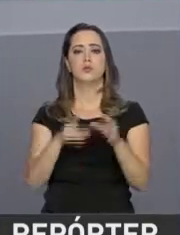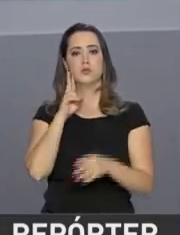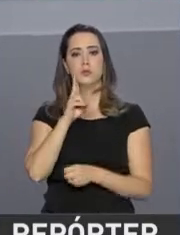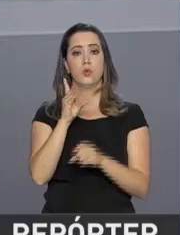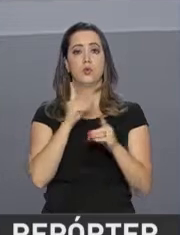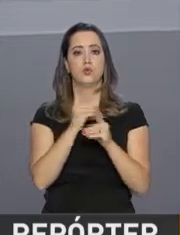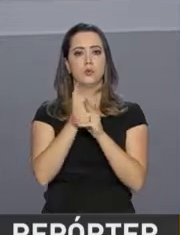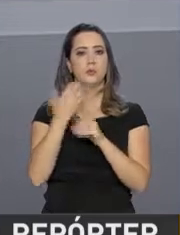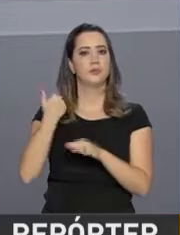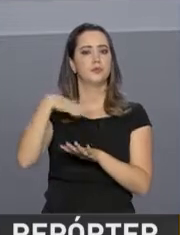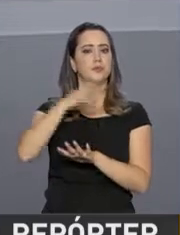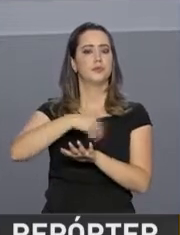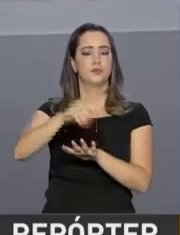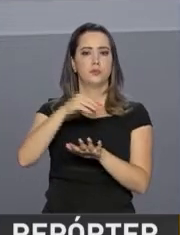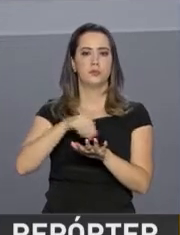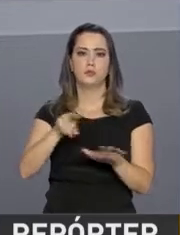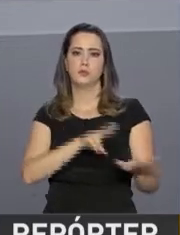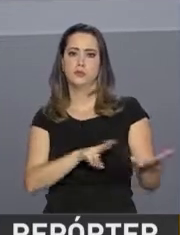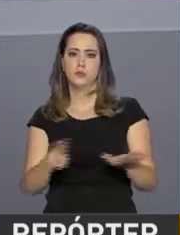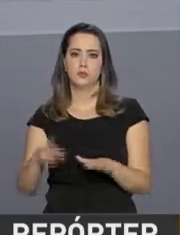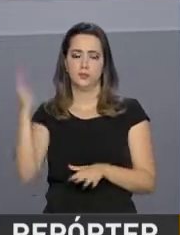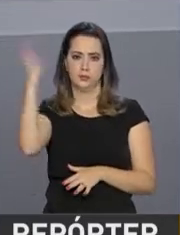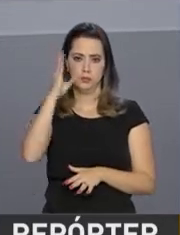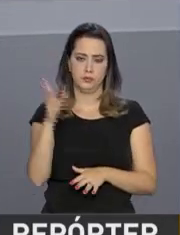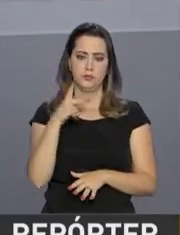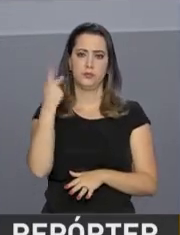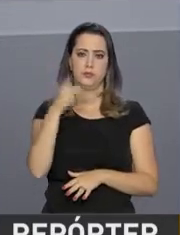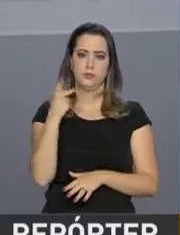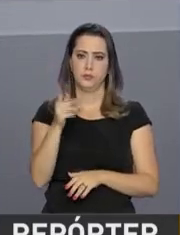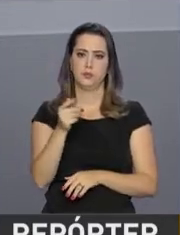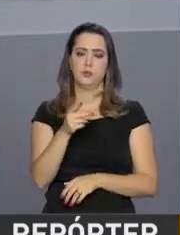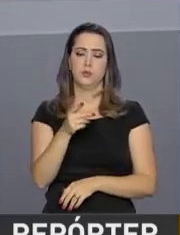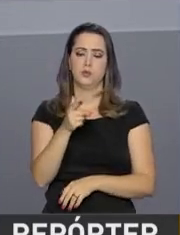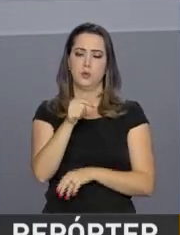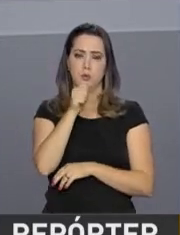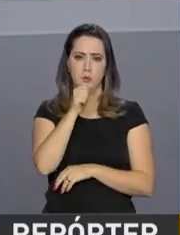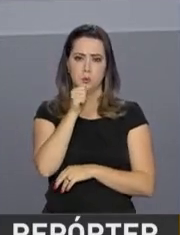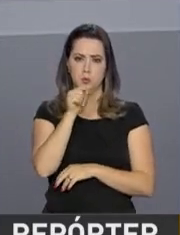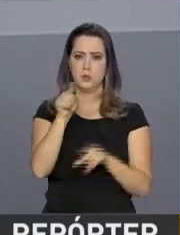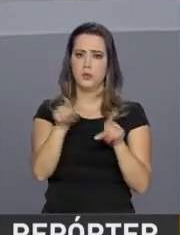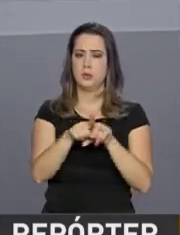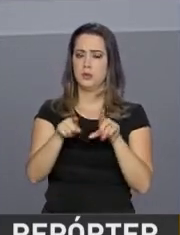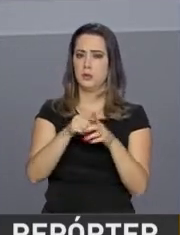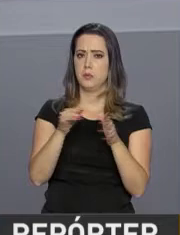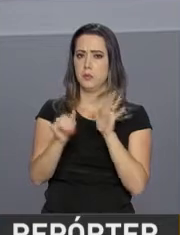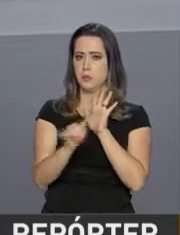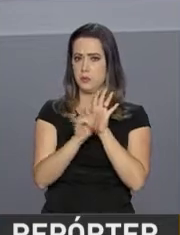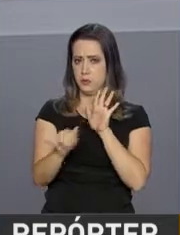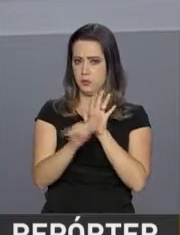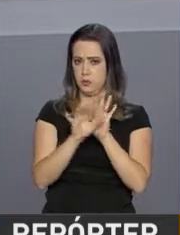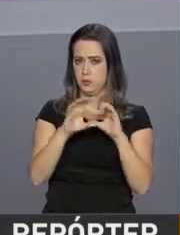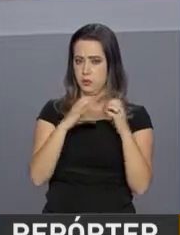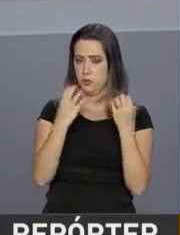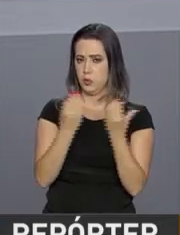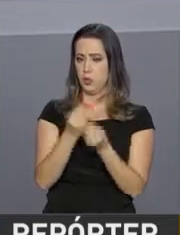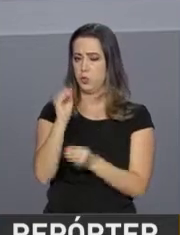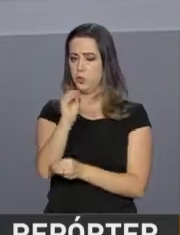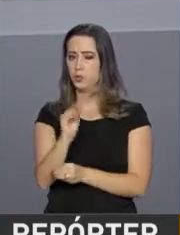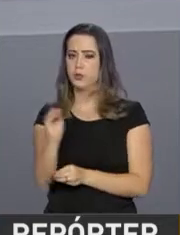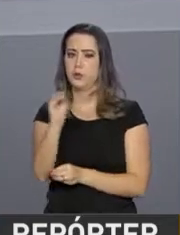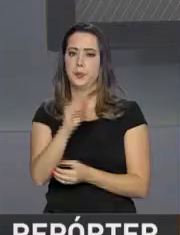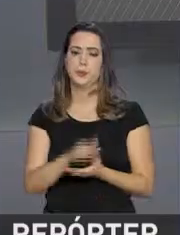justiça você encontra mais informações sobre a semana nacional de políticas sobre drogas e também sobre os editais para as comunidades